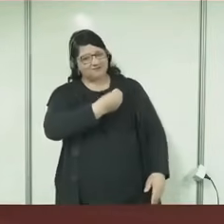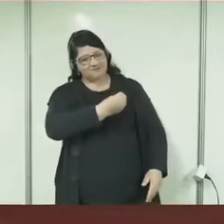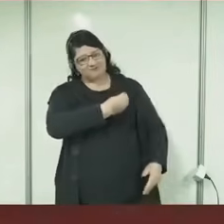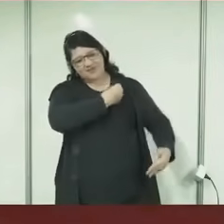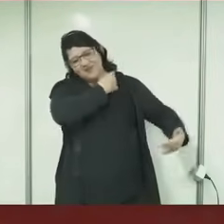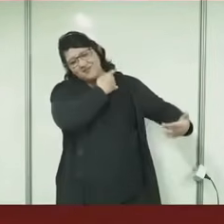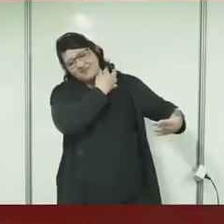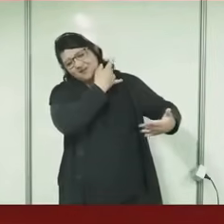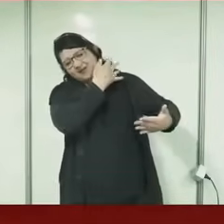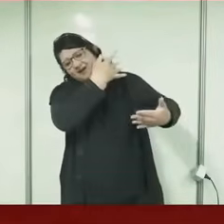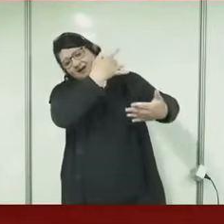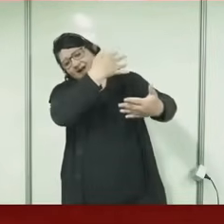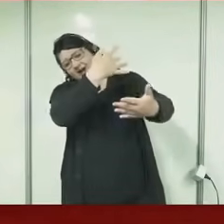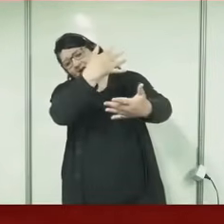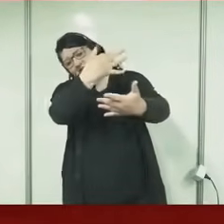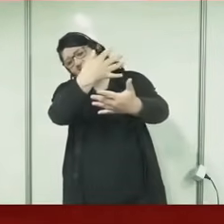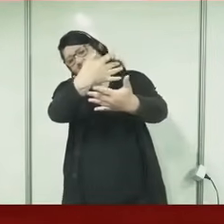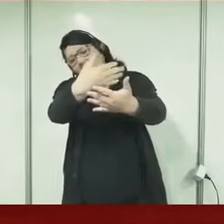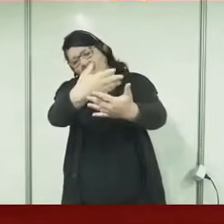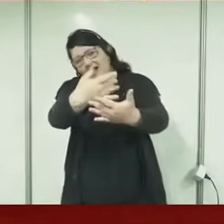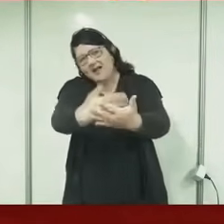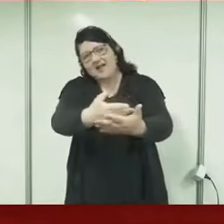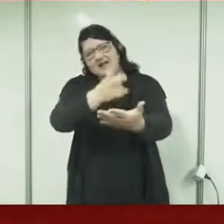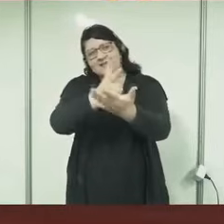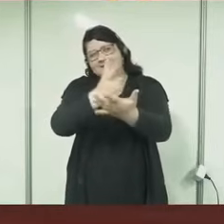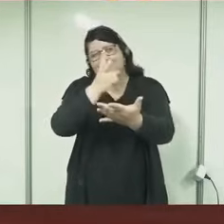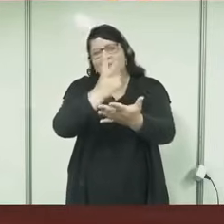ó Senhor, te louvarei,